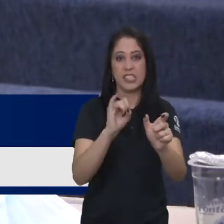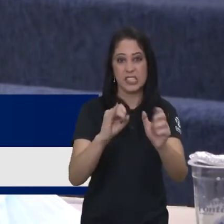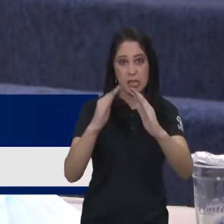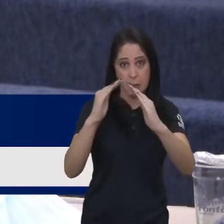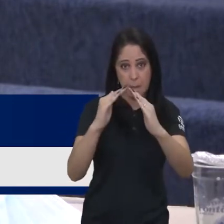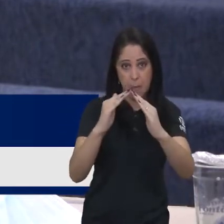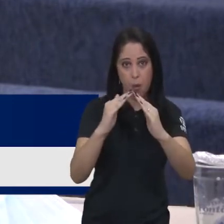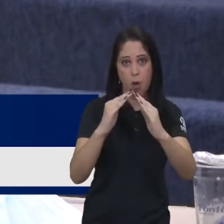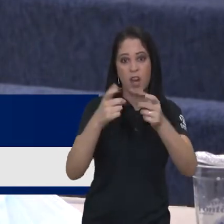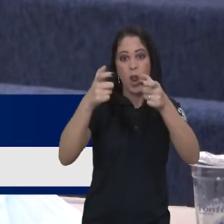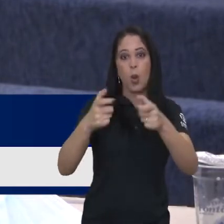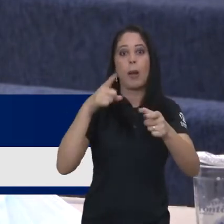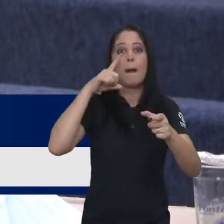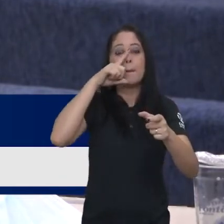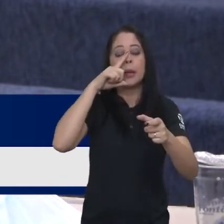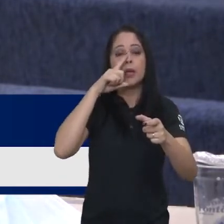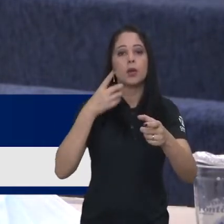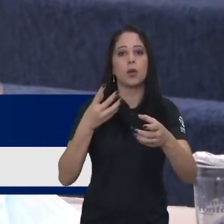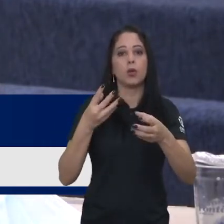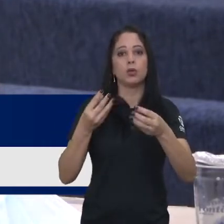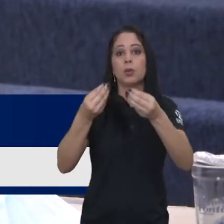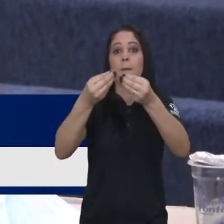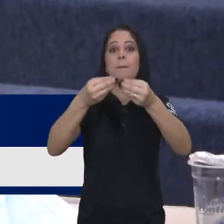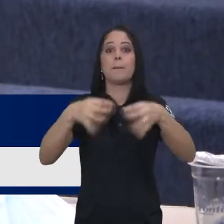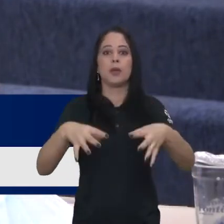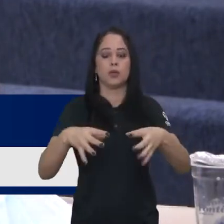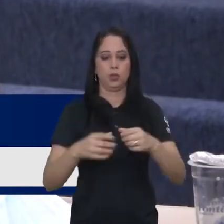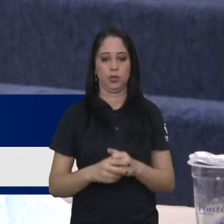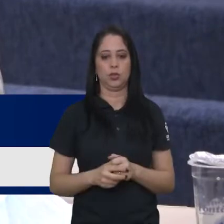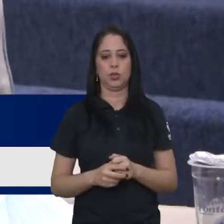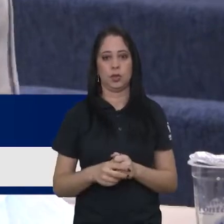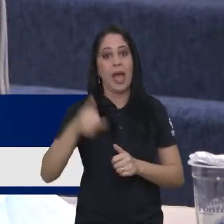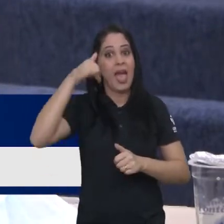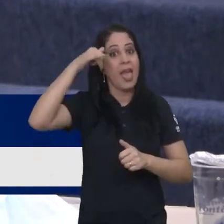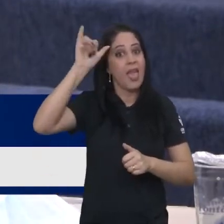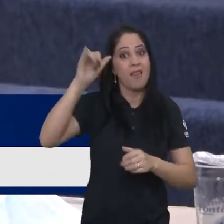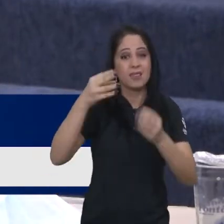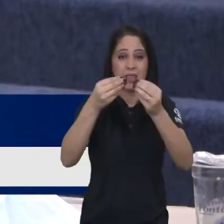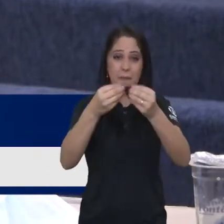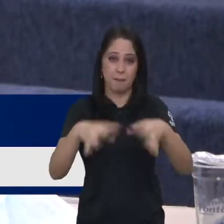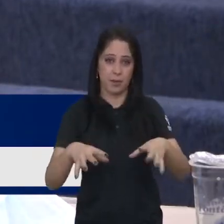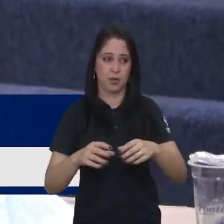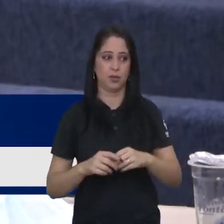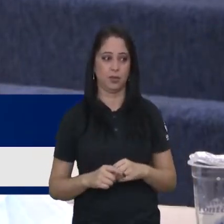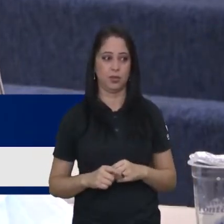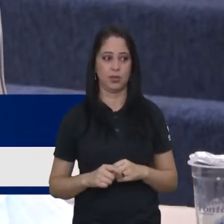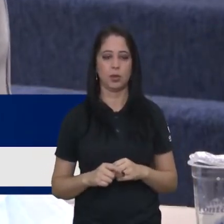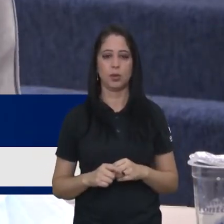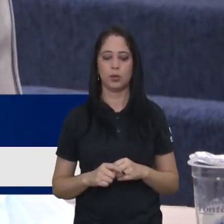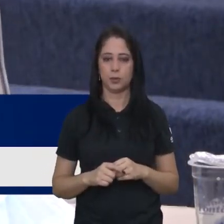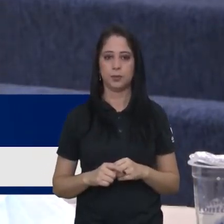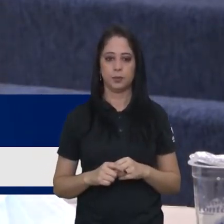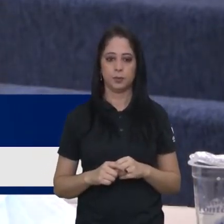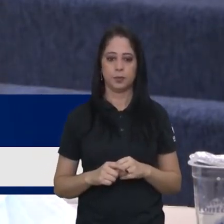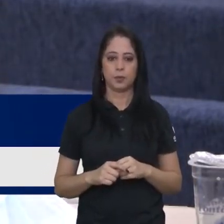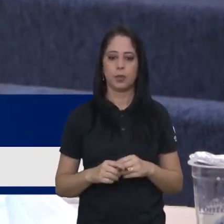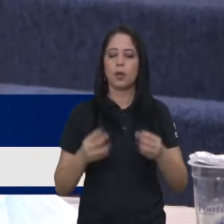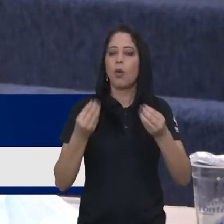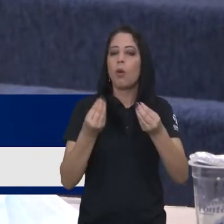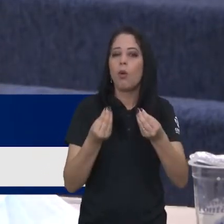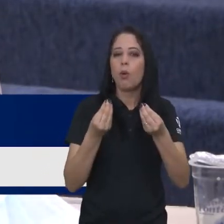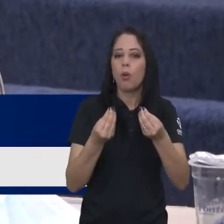risco possam não ser tão prejudicadas ou possam ter um outro tipo de moradia, uma